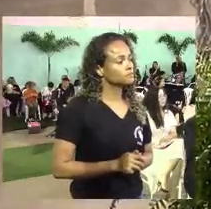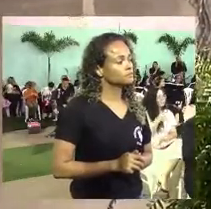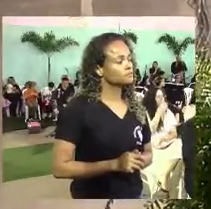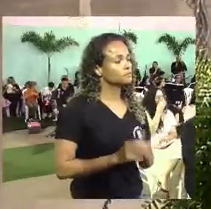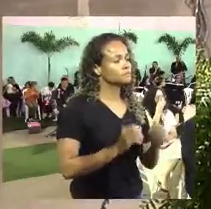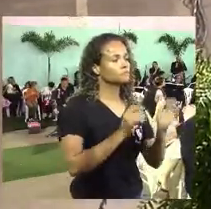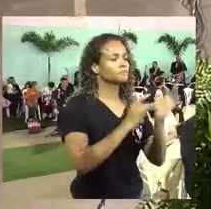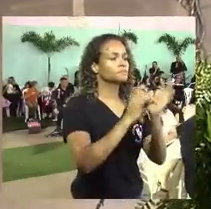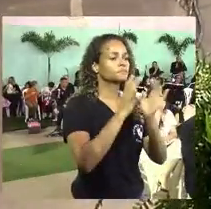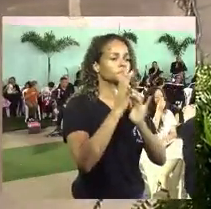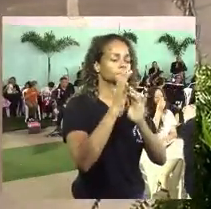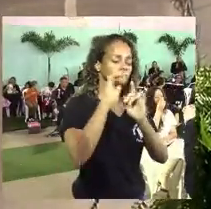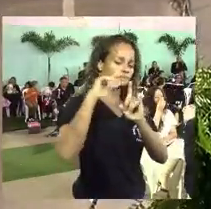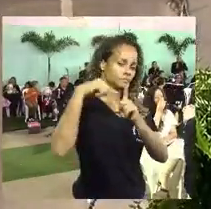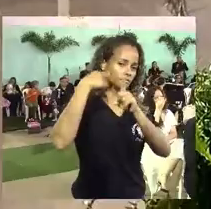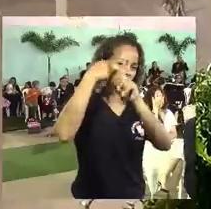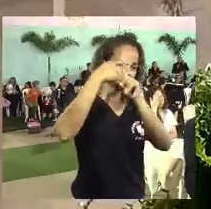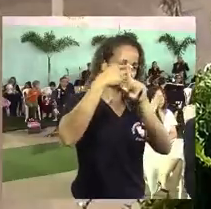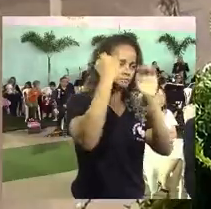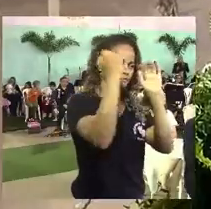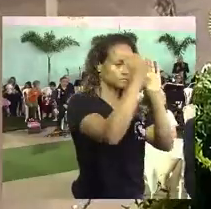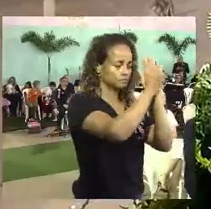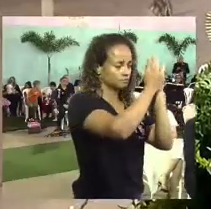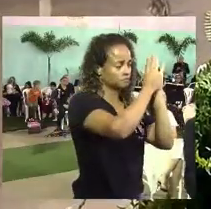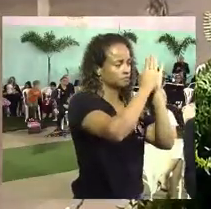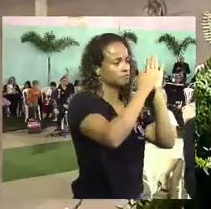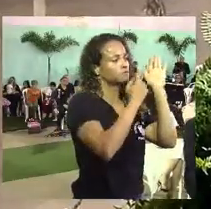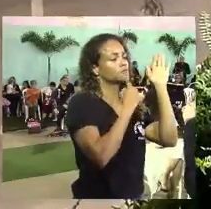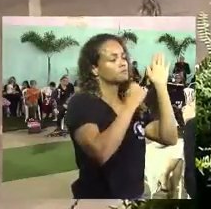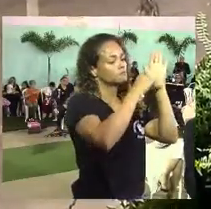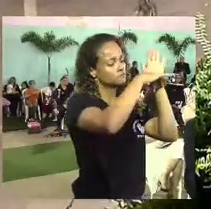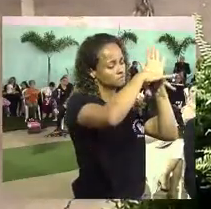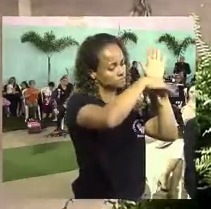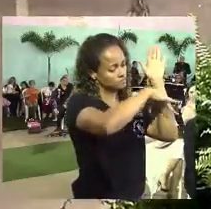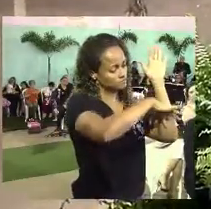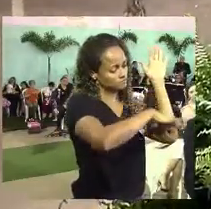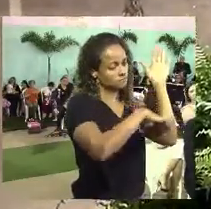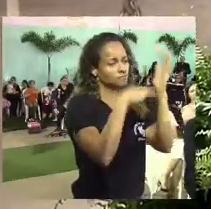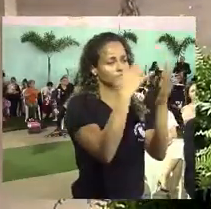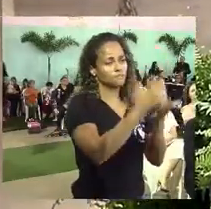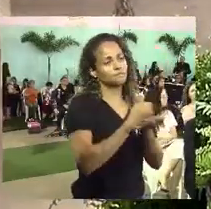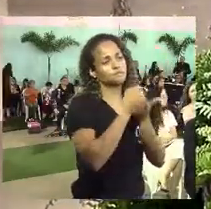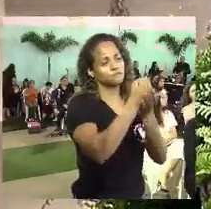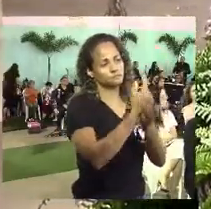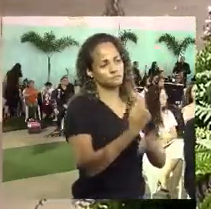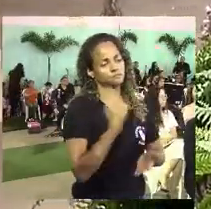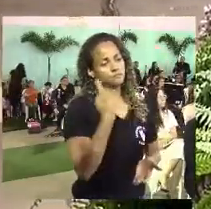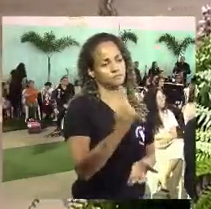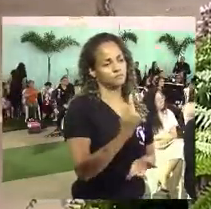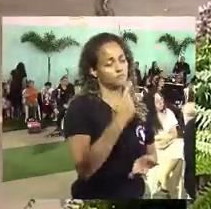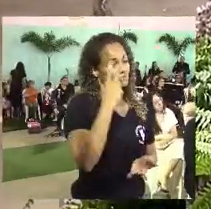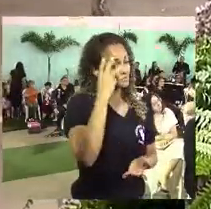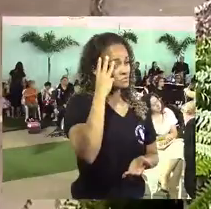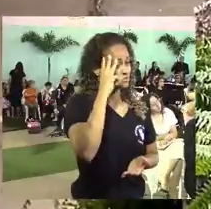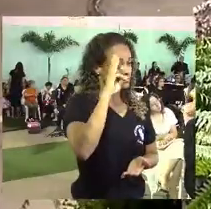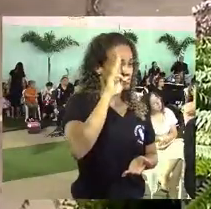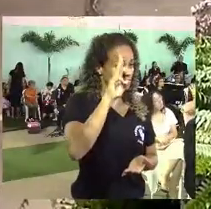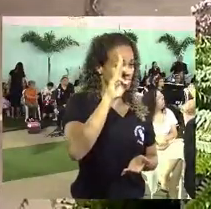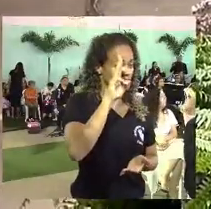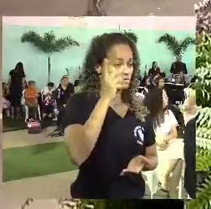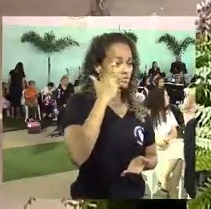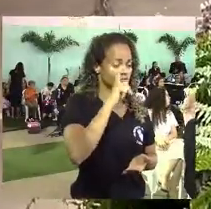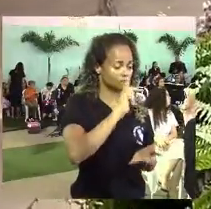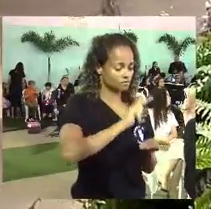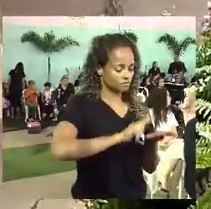Jesus na cruz derramou seu sangue para nos salvar e ao terceiro dia ele ressuscitou e disse